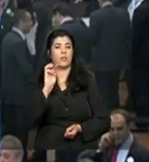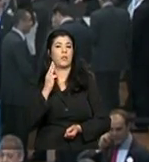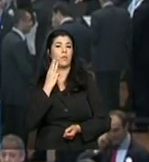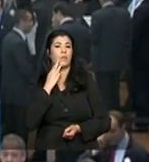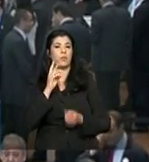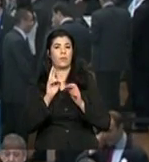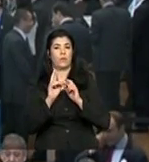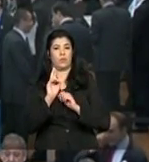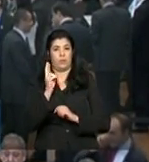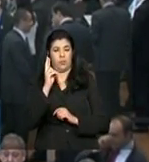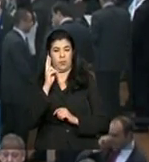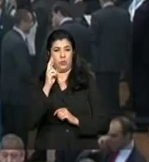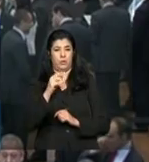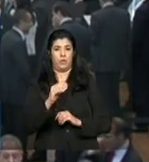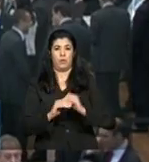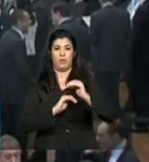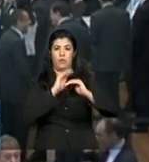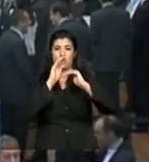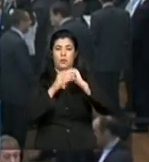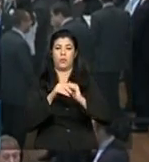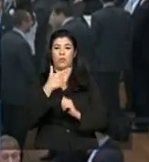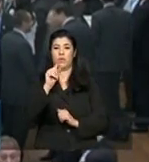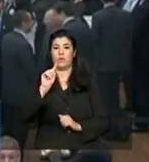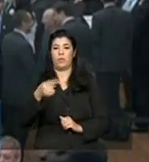R$ 6.300.000,00, com geração de 21 mil empregos